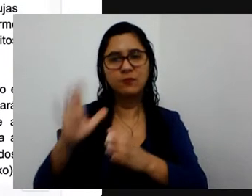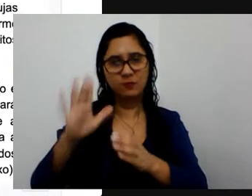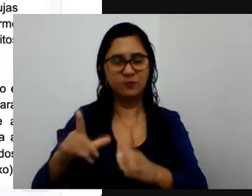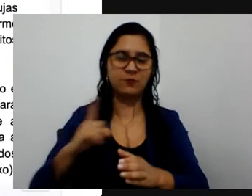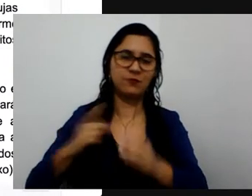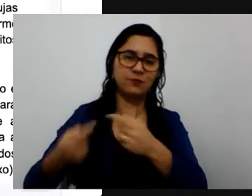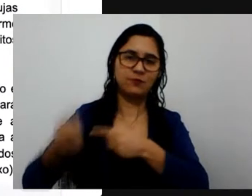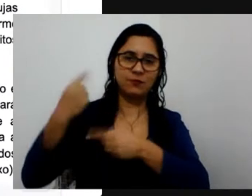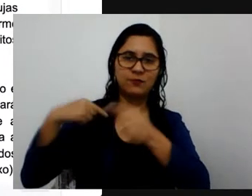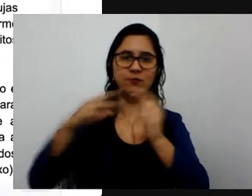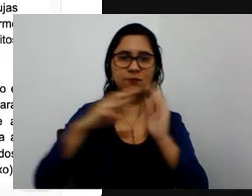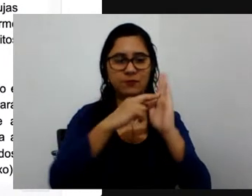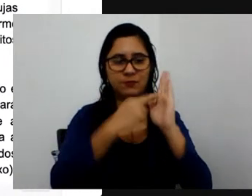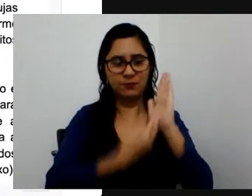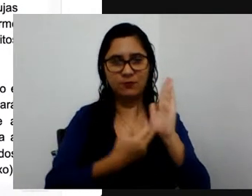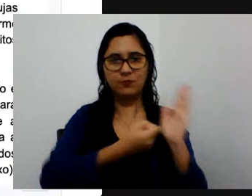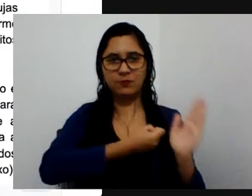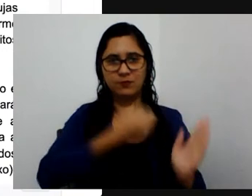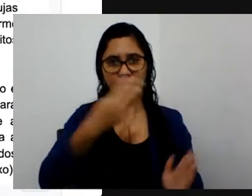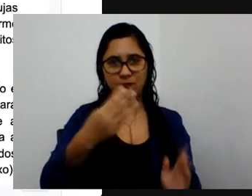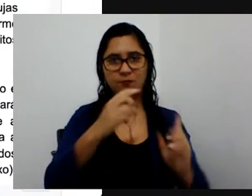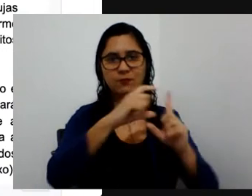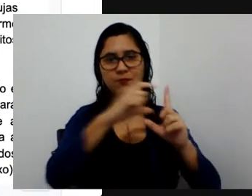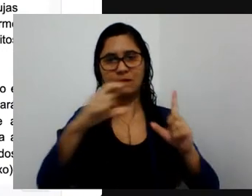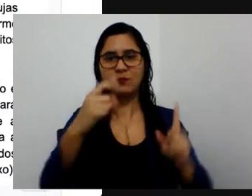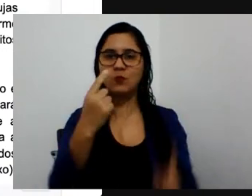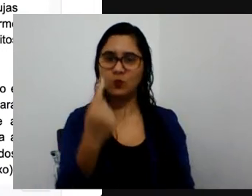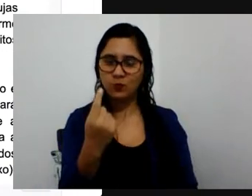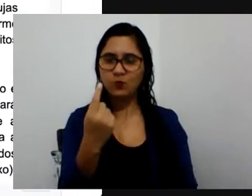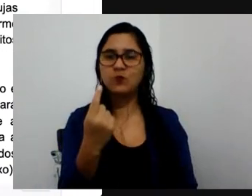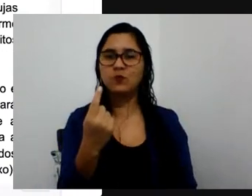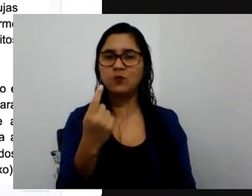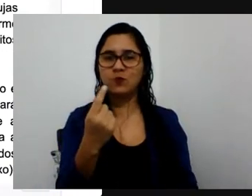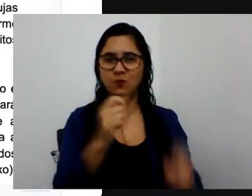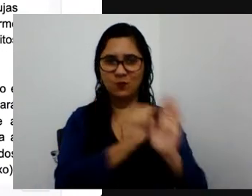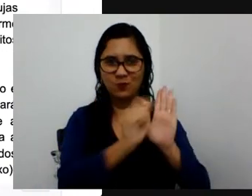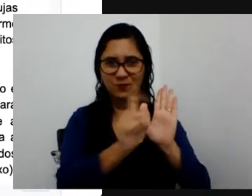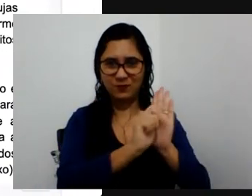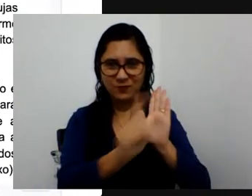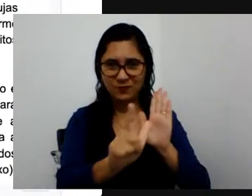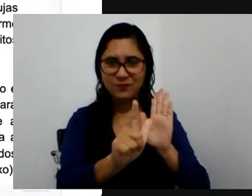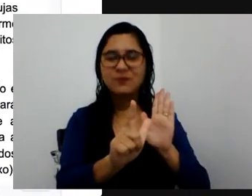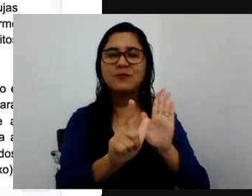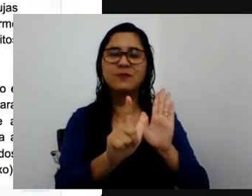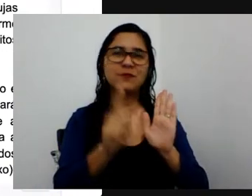no inciso 3º, parágrafo único, artigo 9º do edital de